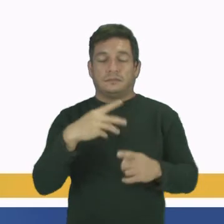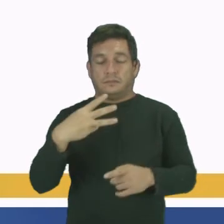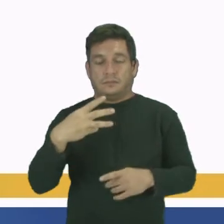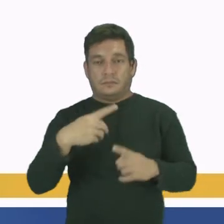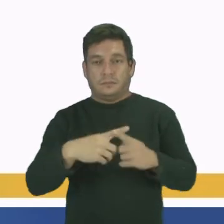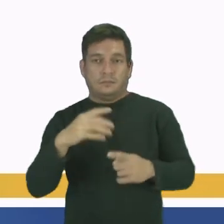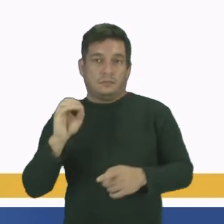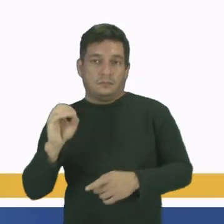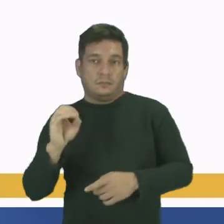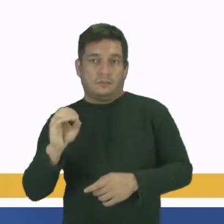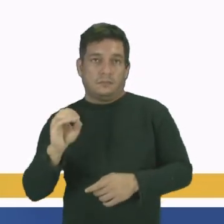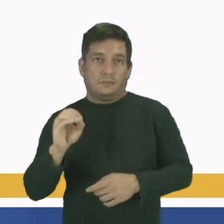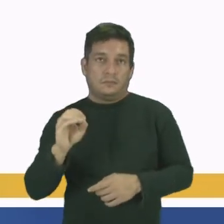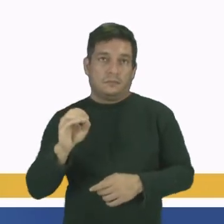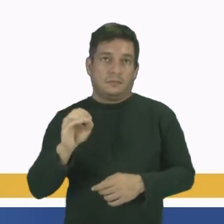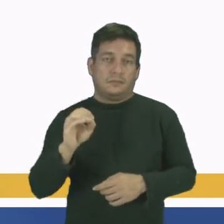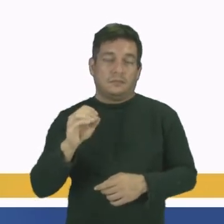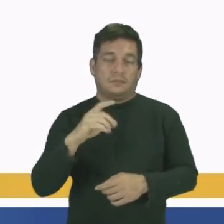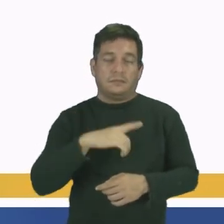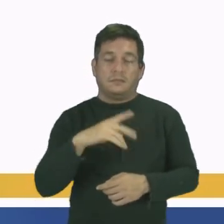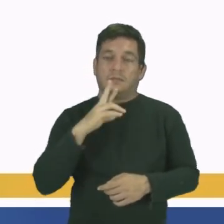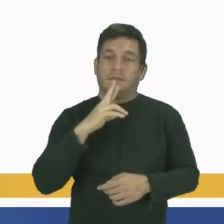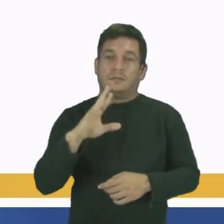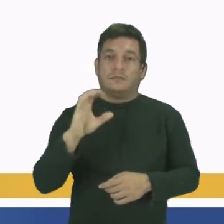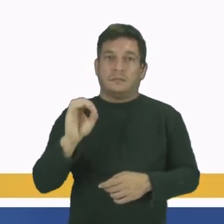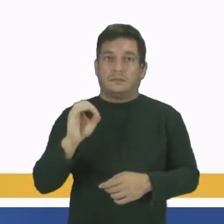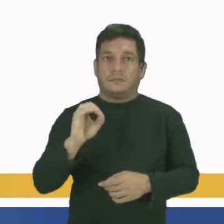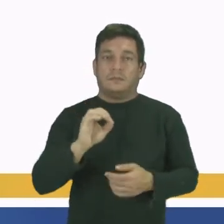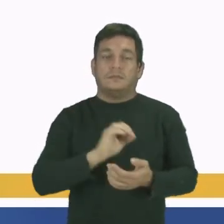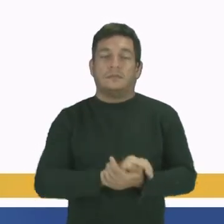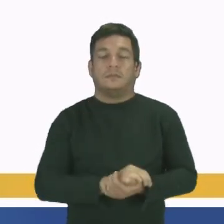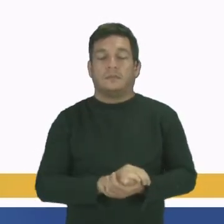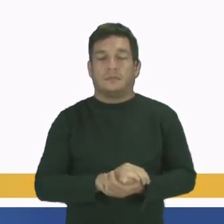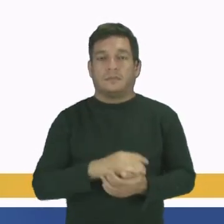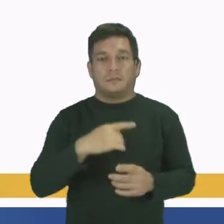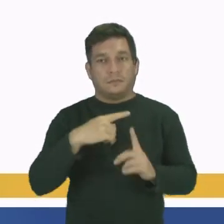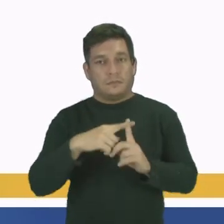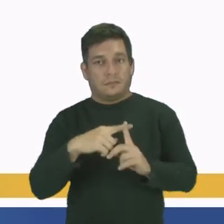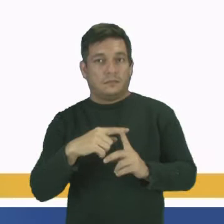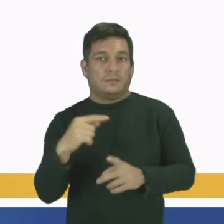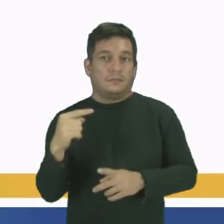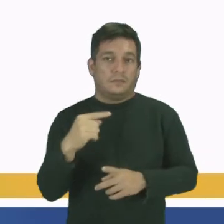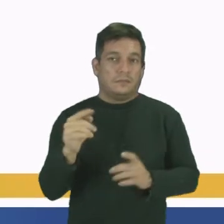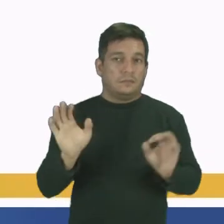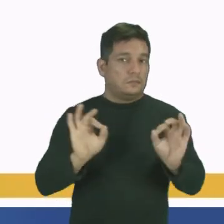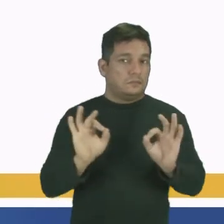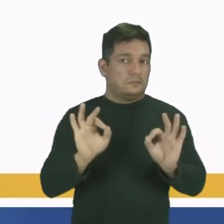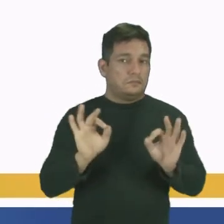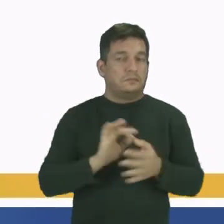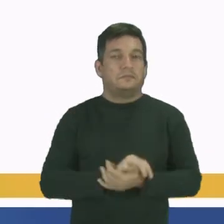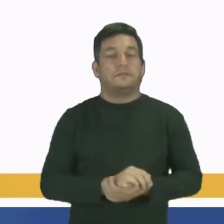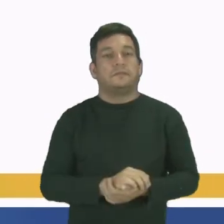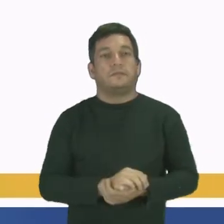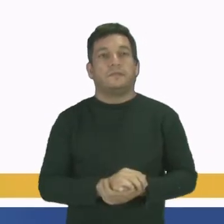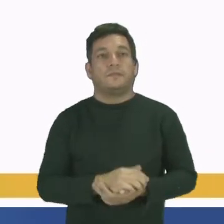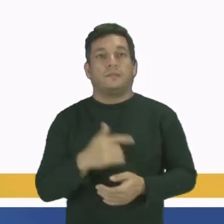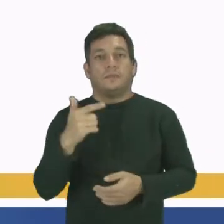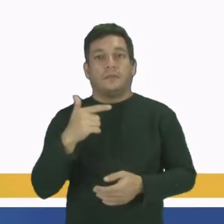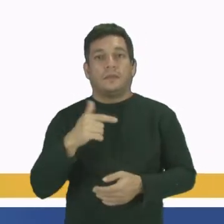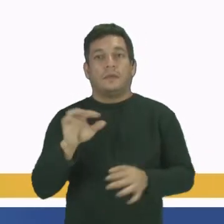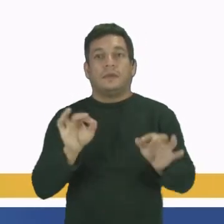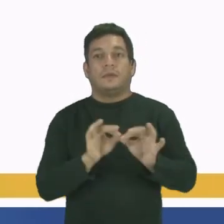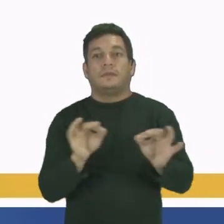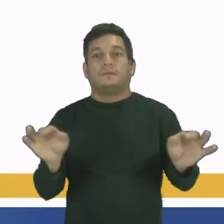0, nós temos o valor 0. E aí 0 não é positivo e nem negativo. Já na segunda